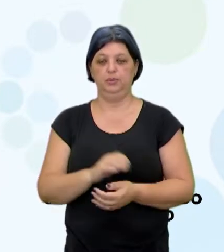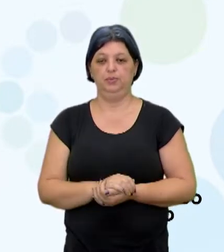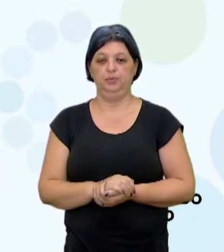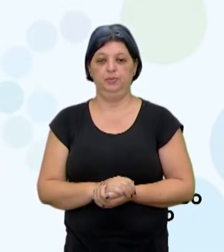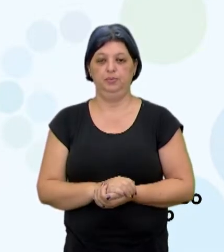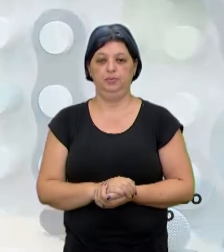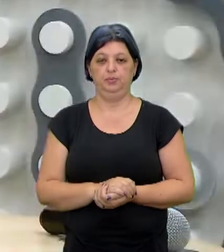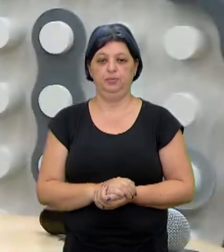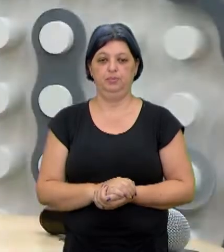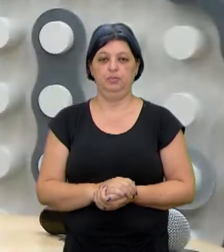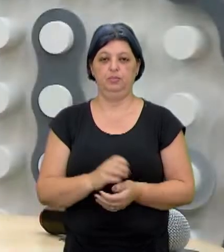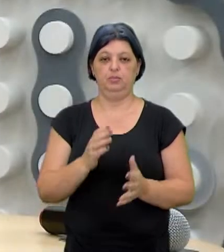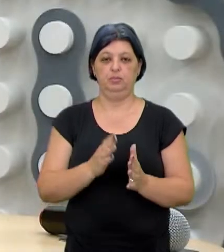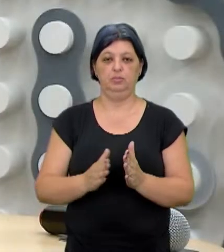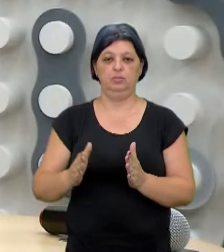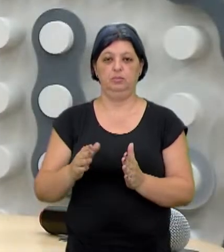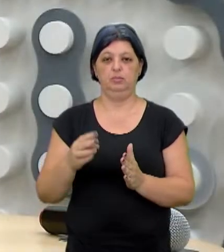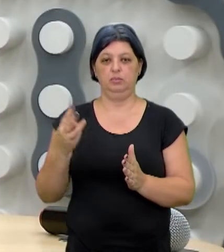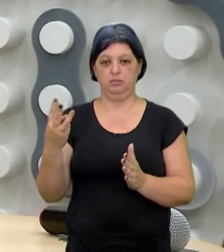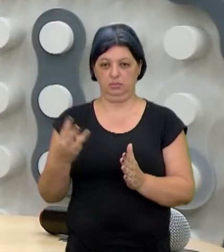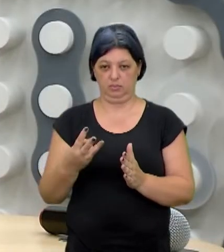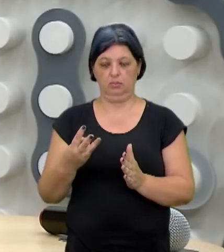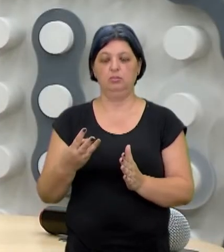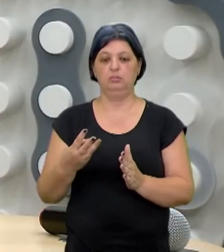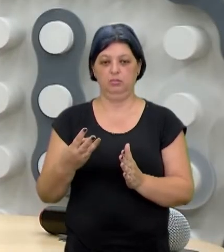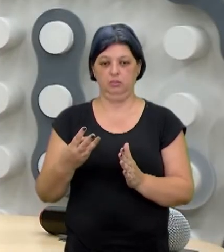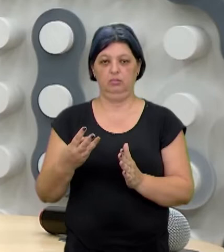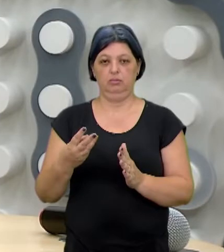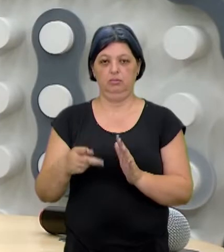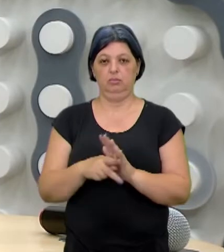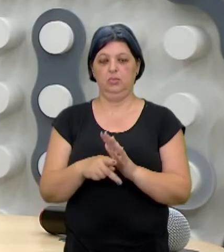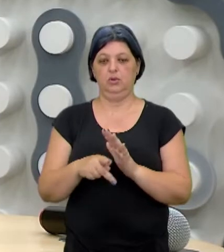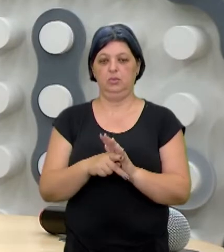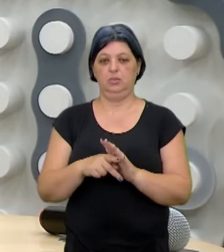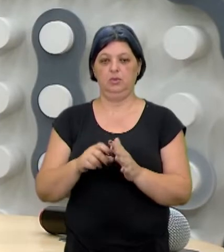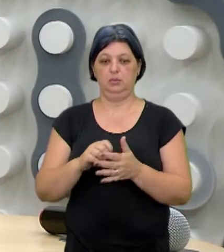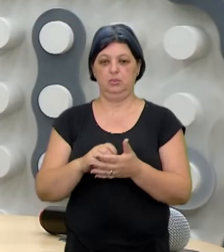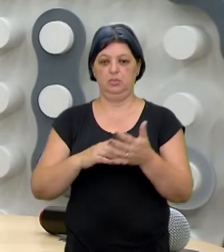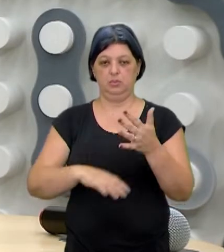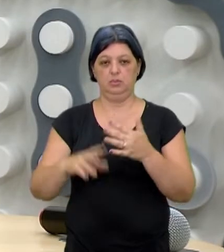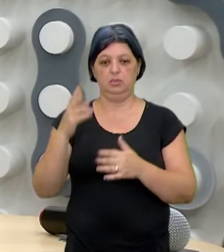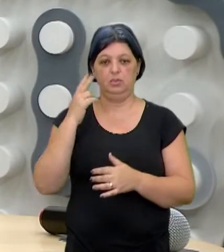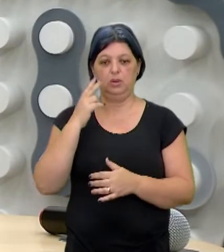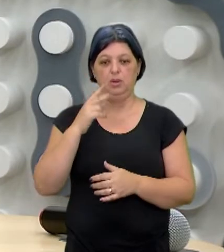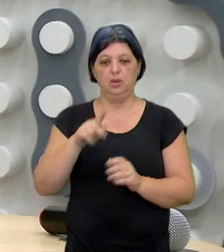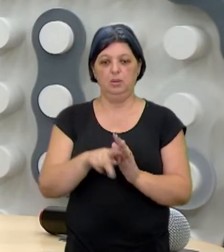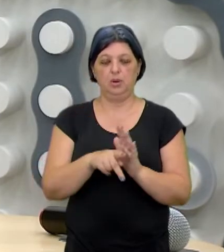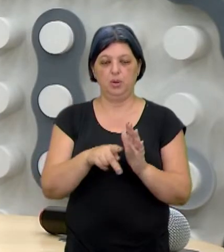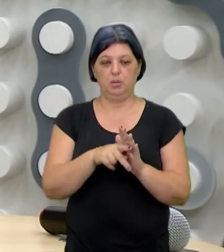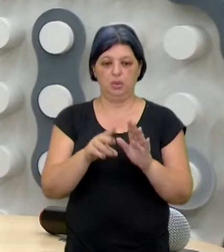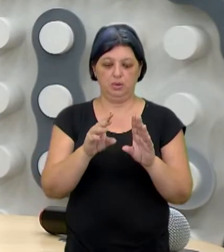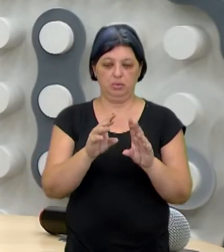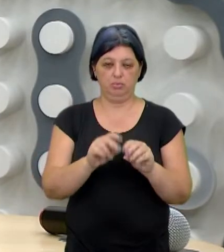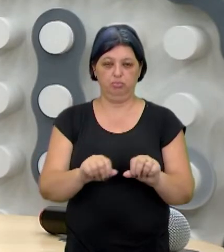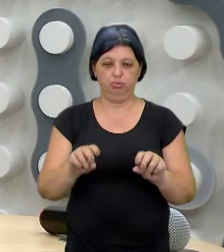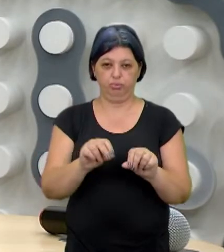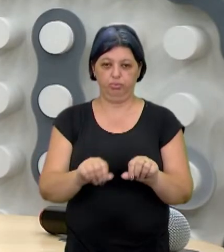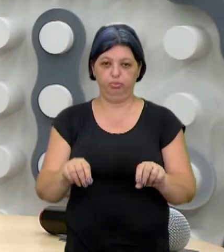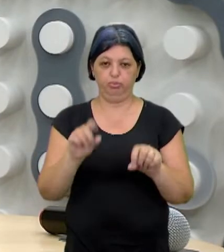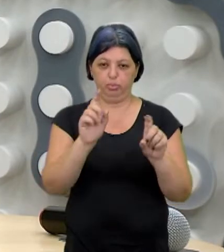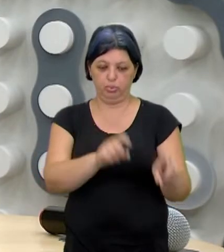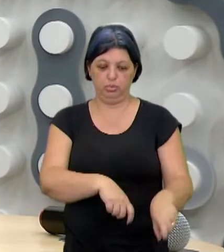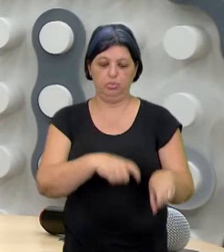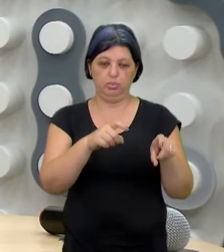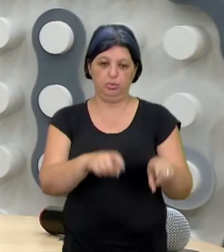Esse componente 3, ele faz parte do aprofundamento, a cultura do solo, do campo à